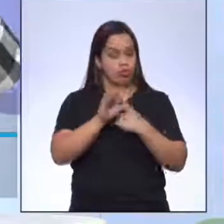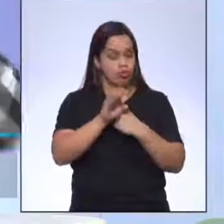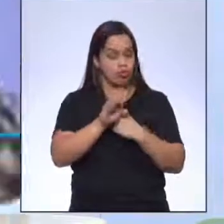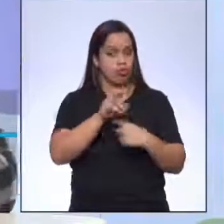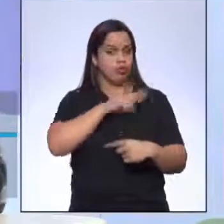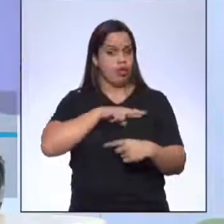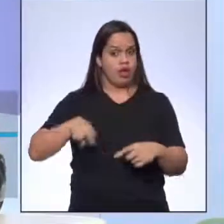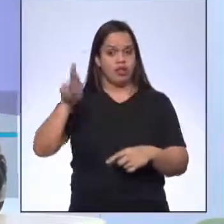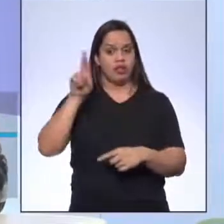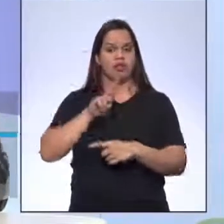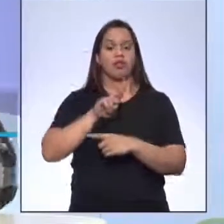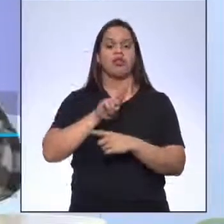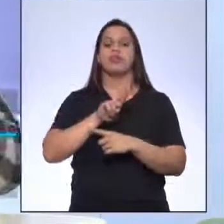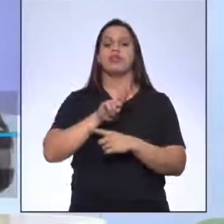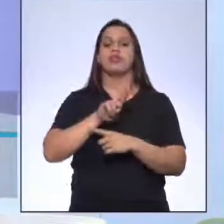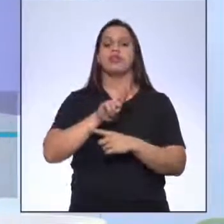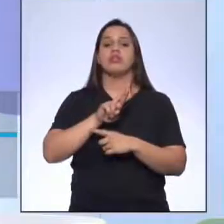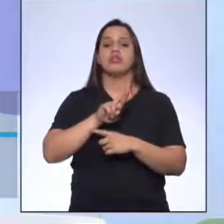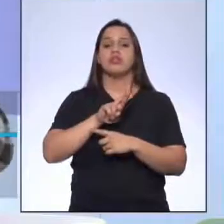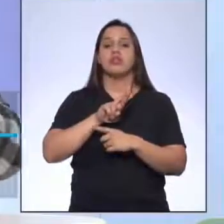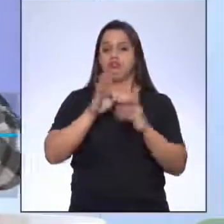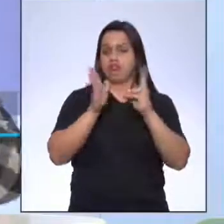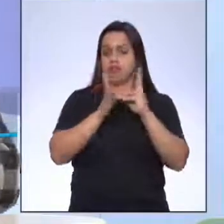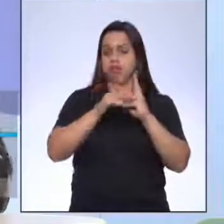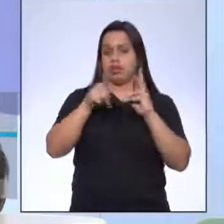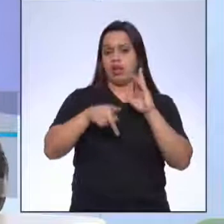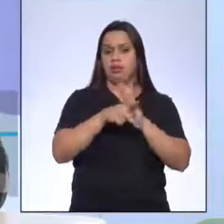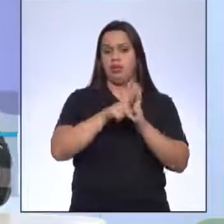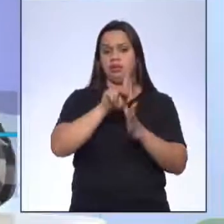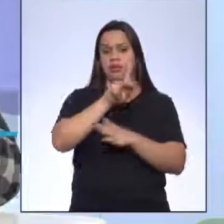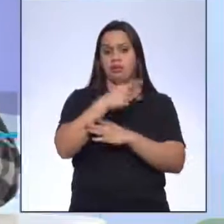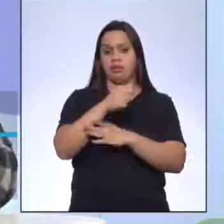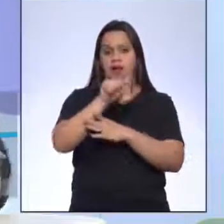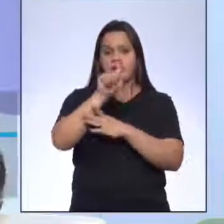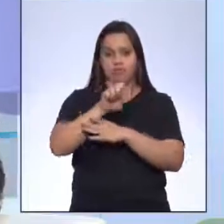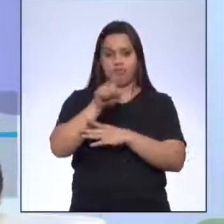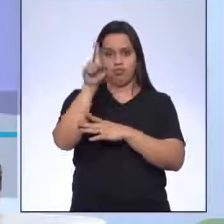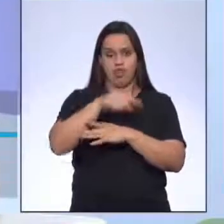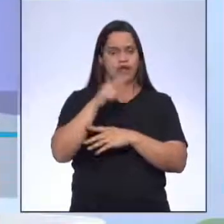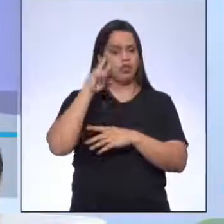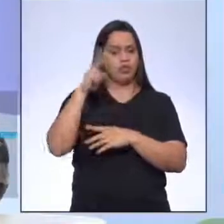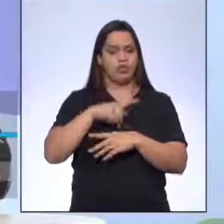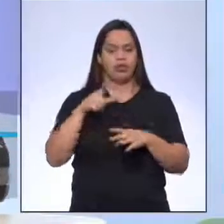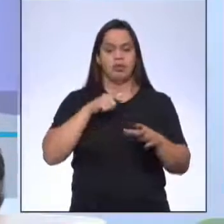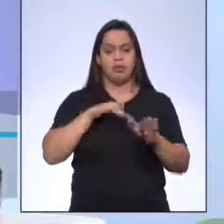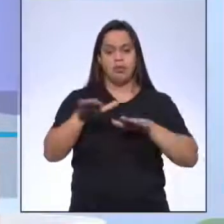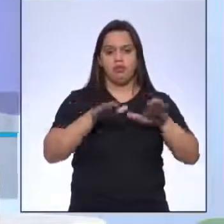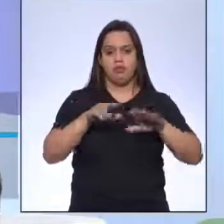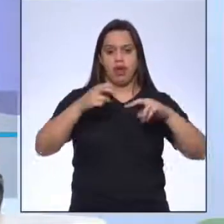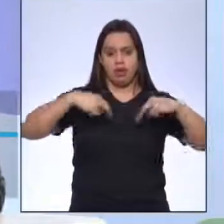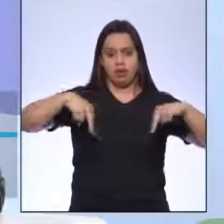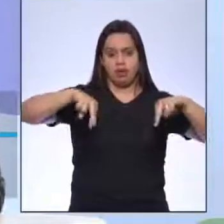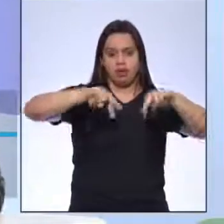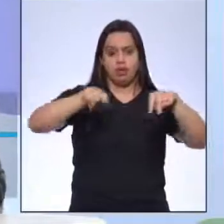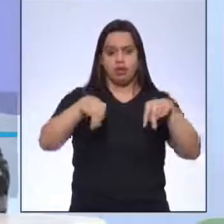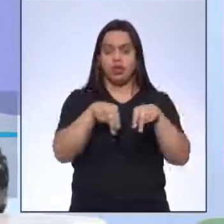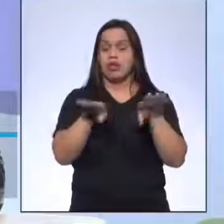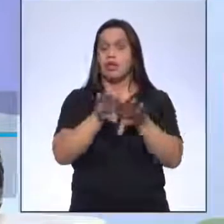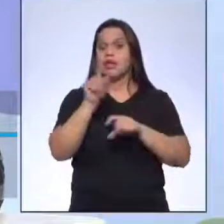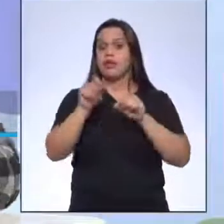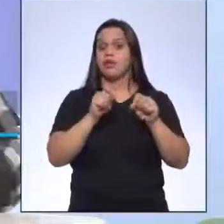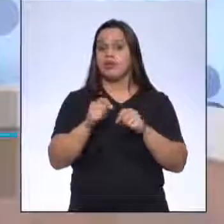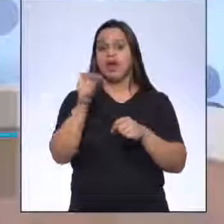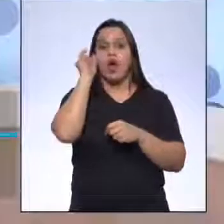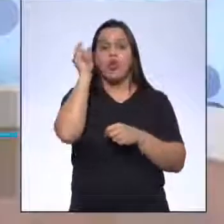certo? Onde você vê a questão dos movimentos circulares e também tem a questão da cultura portuguesa, que é